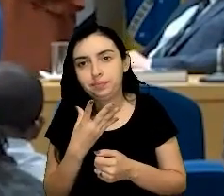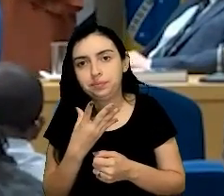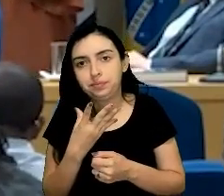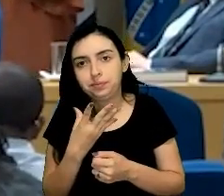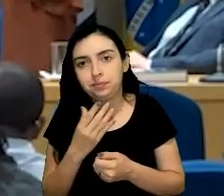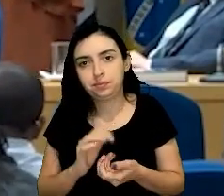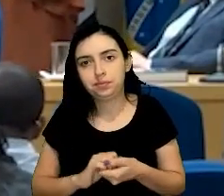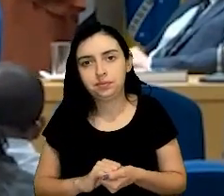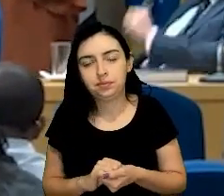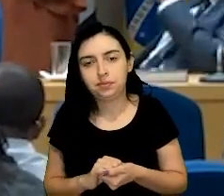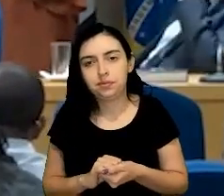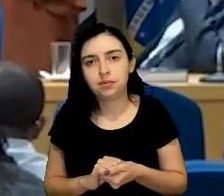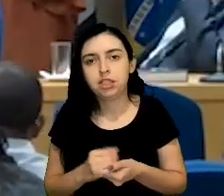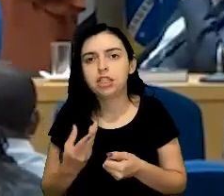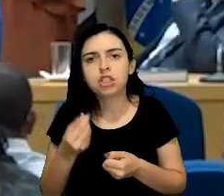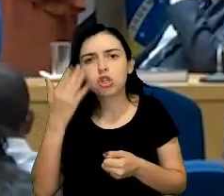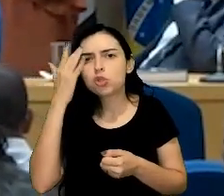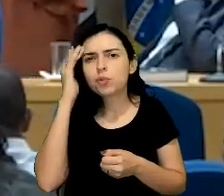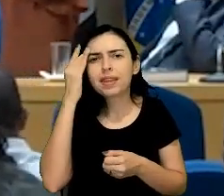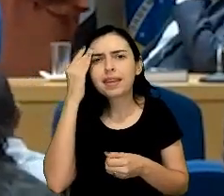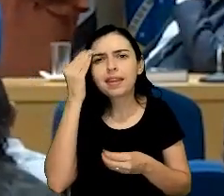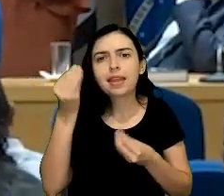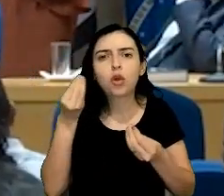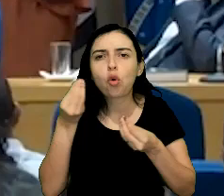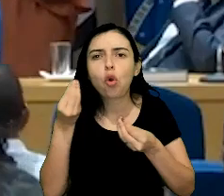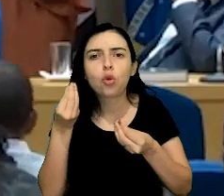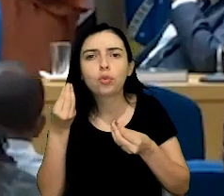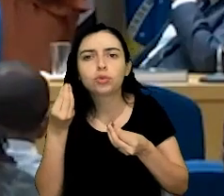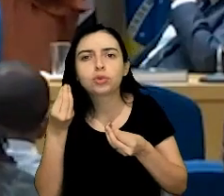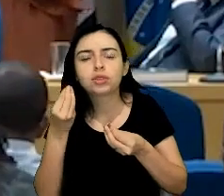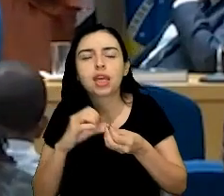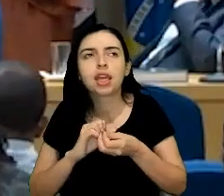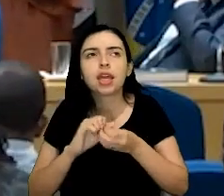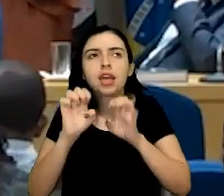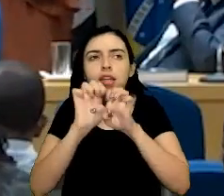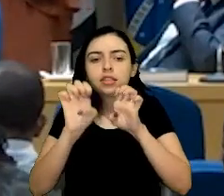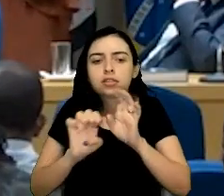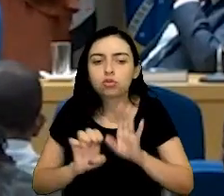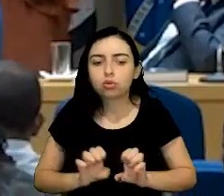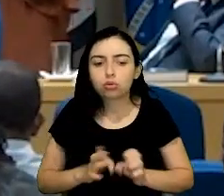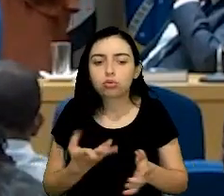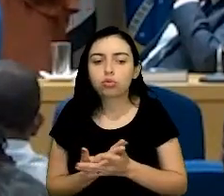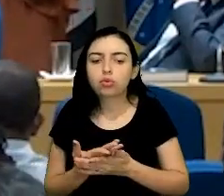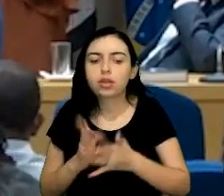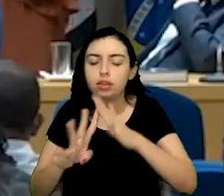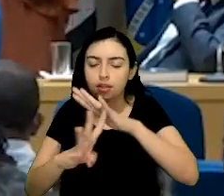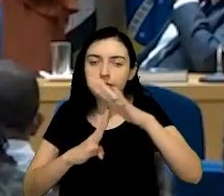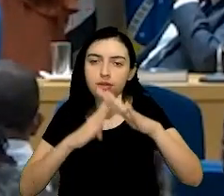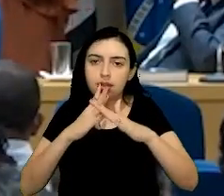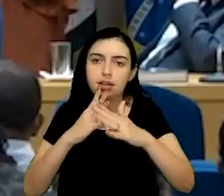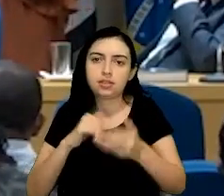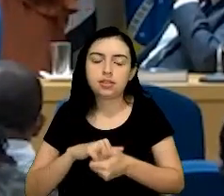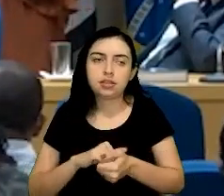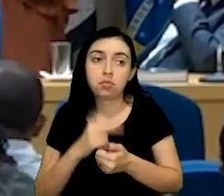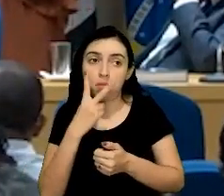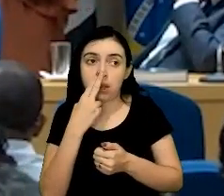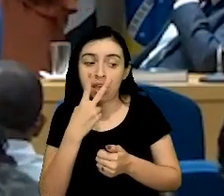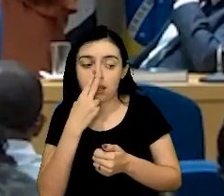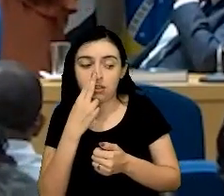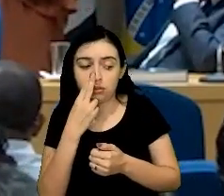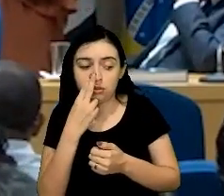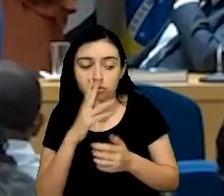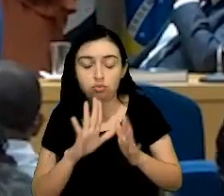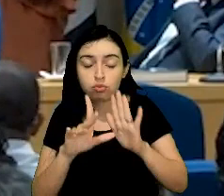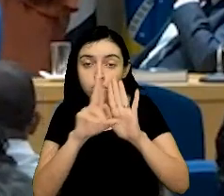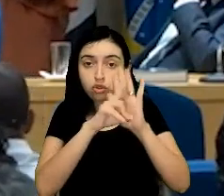então só para a gente entender como que tem esse espraiamento dessa migração, e acho que talvez o último mapa aqui,